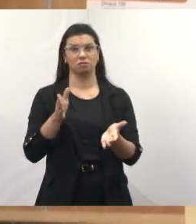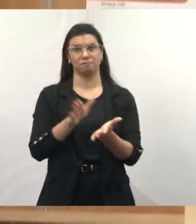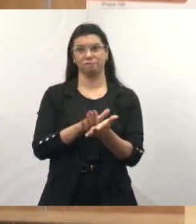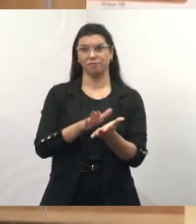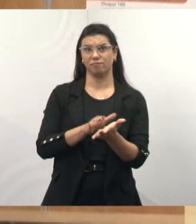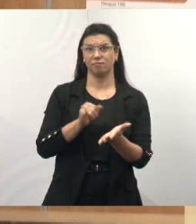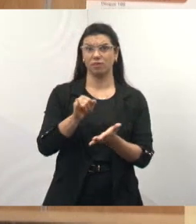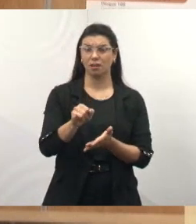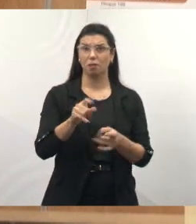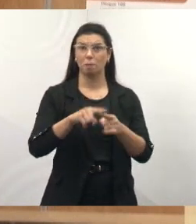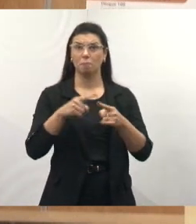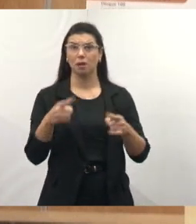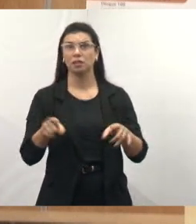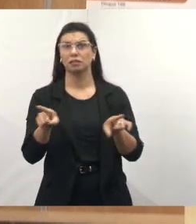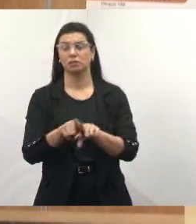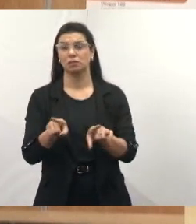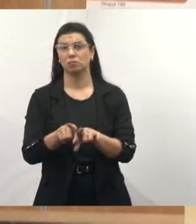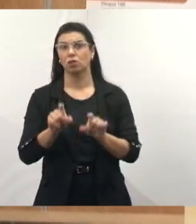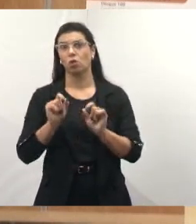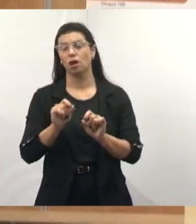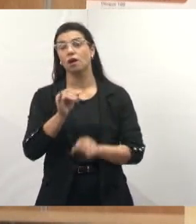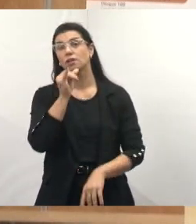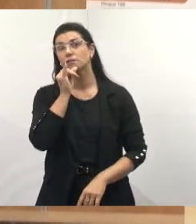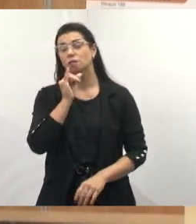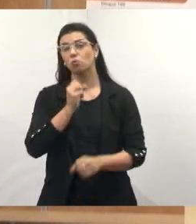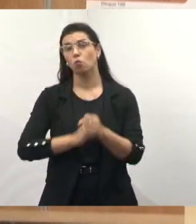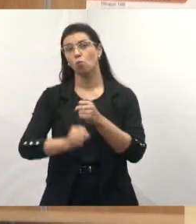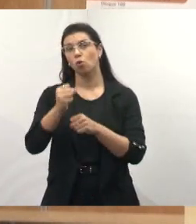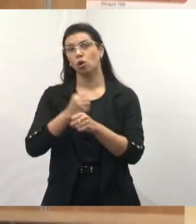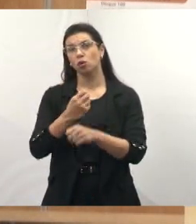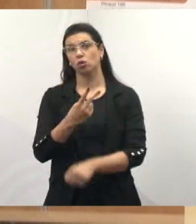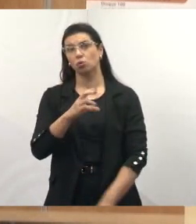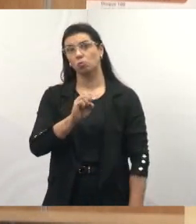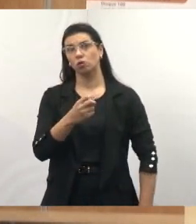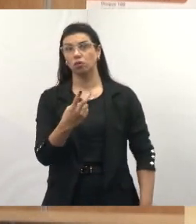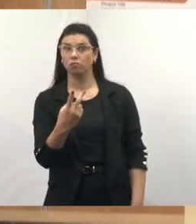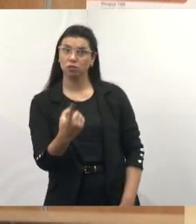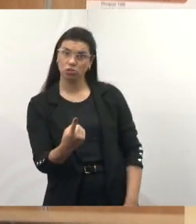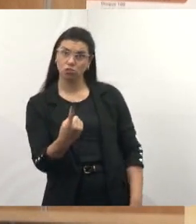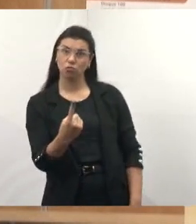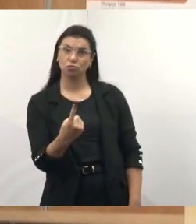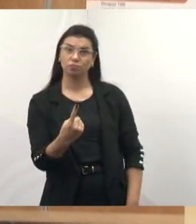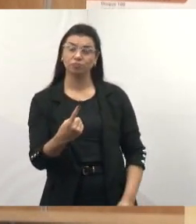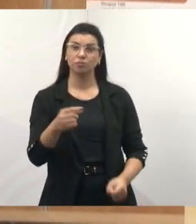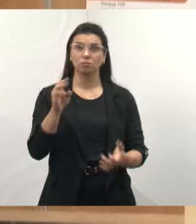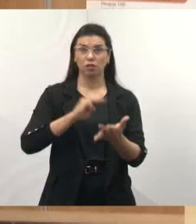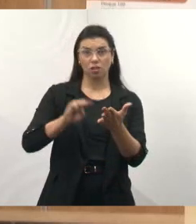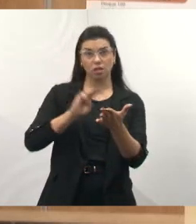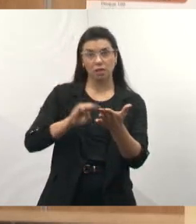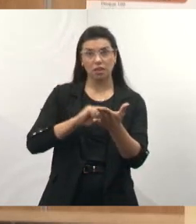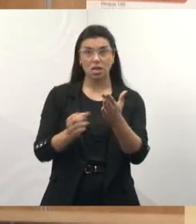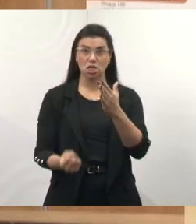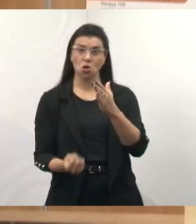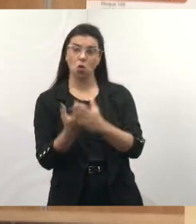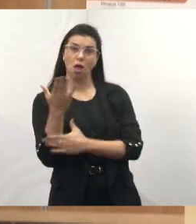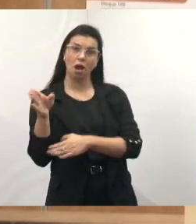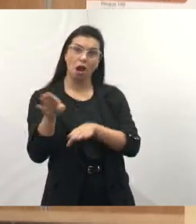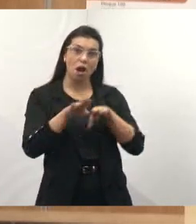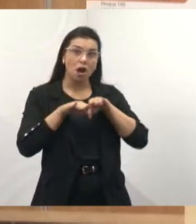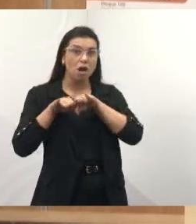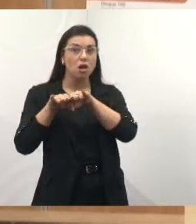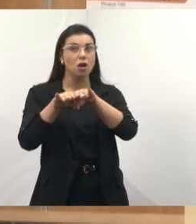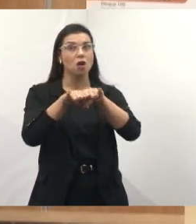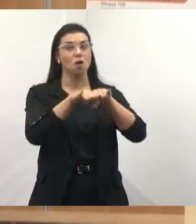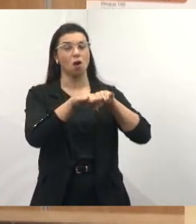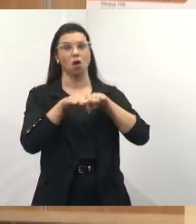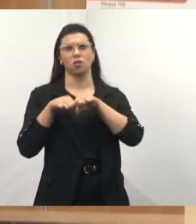cargos públicos. Eu vou dar um exemplo aqui. Em 2021 se criou a Secretaria de Igualdade,